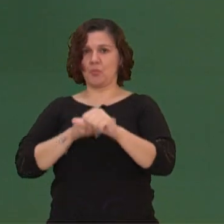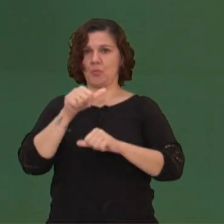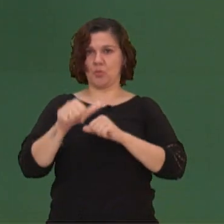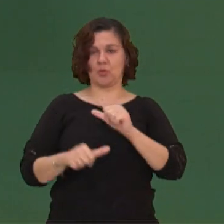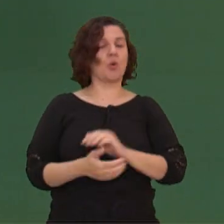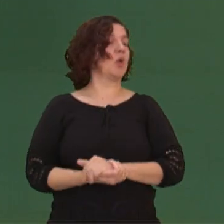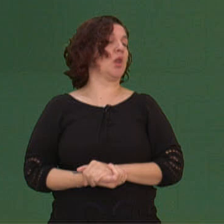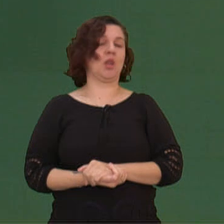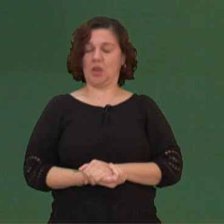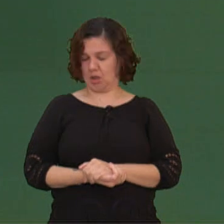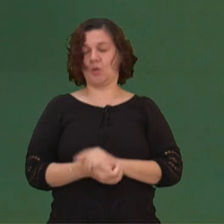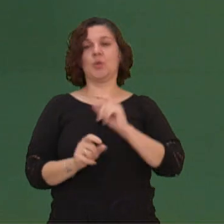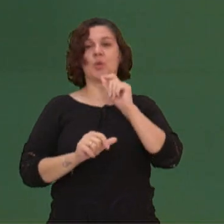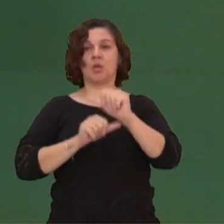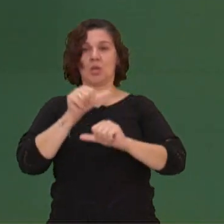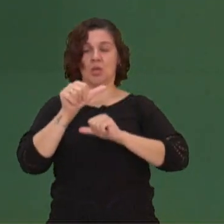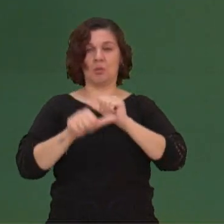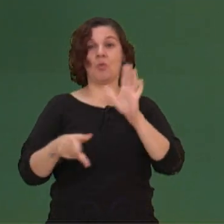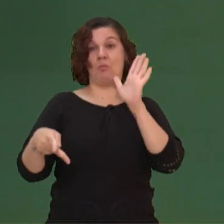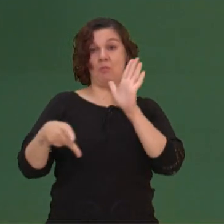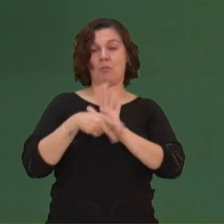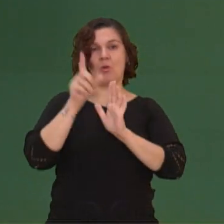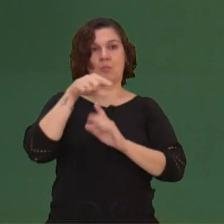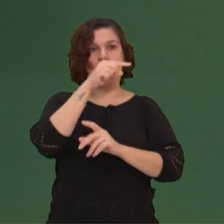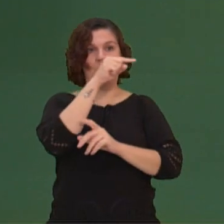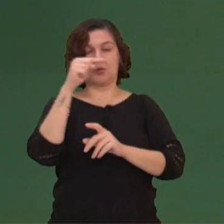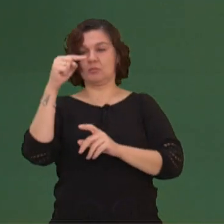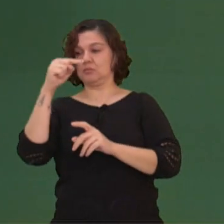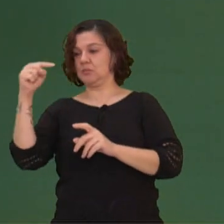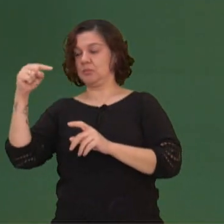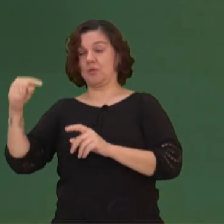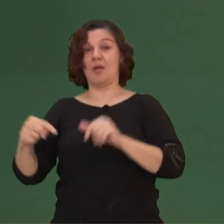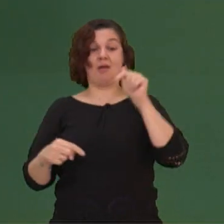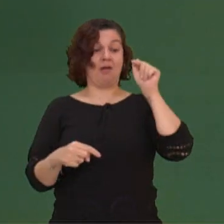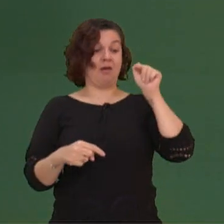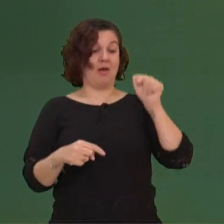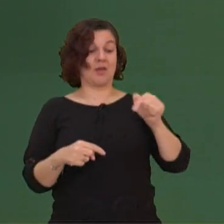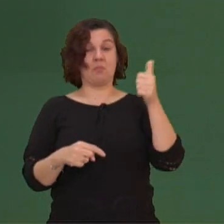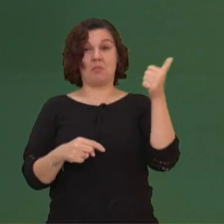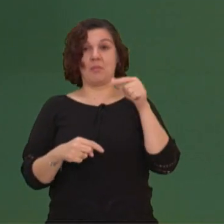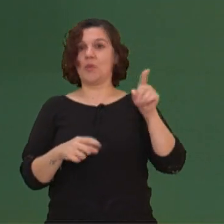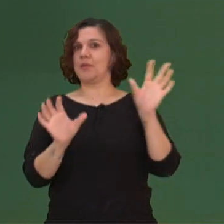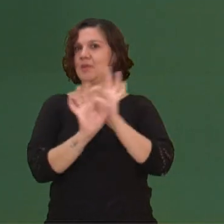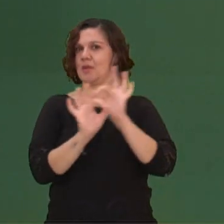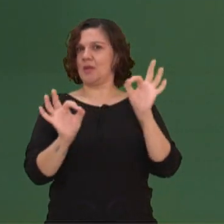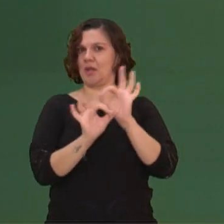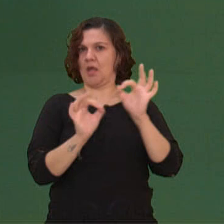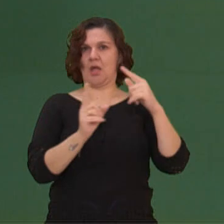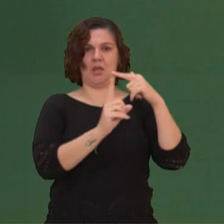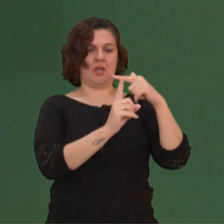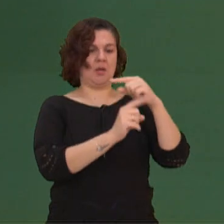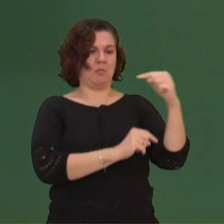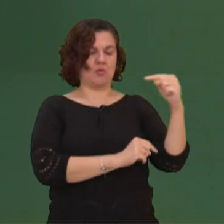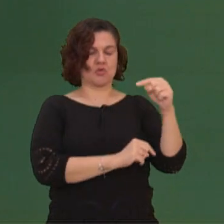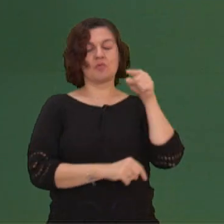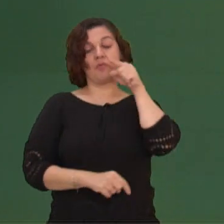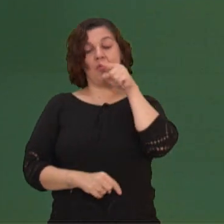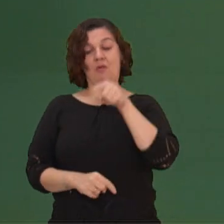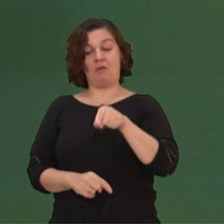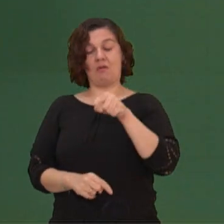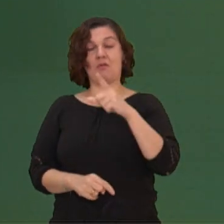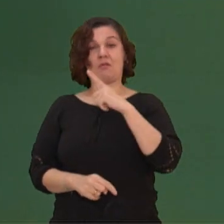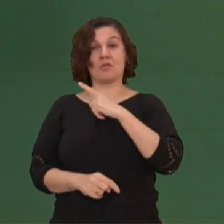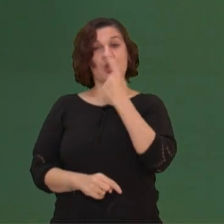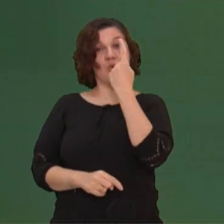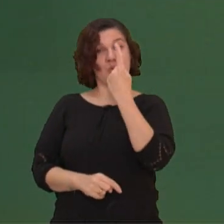Mudou o número de nêutrons. Aqui ele não tem nêutrons, só tem um próton. Aqui tem um nêutron, então